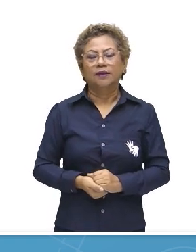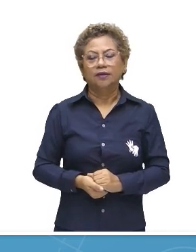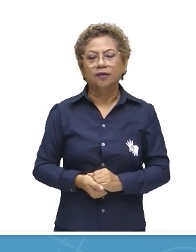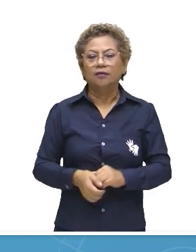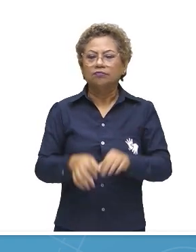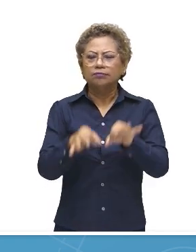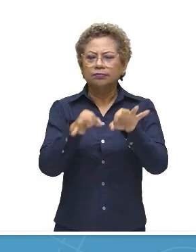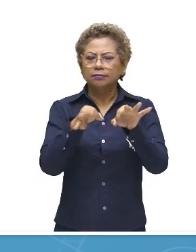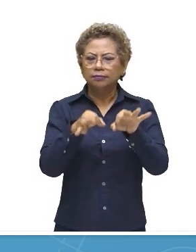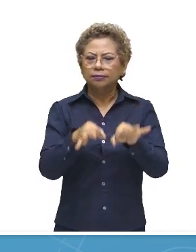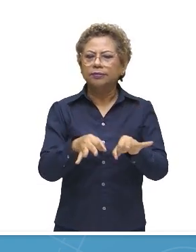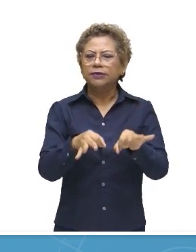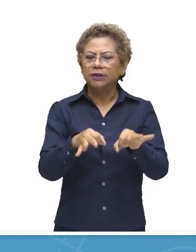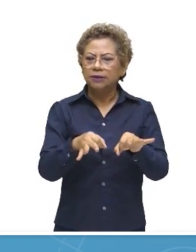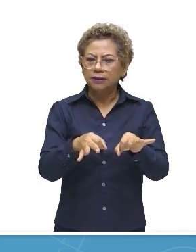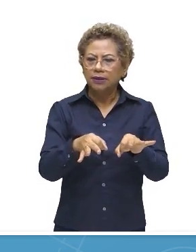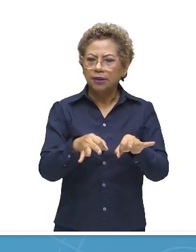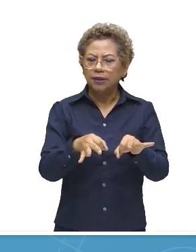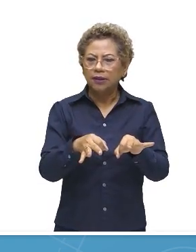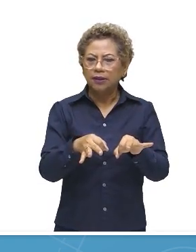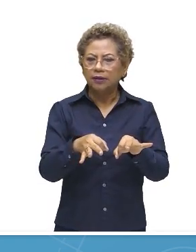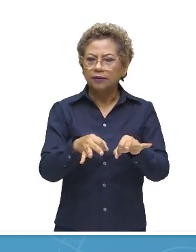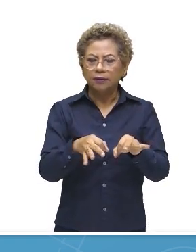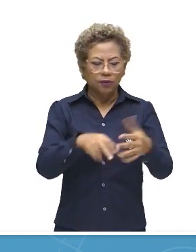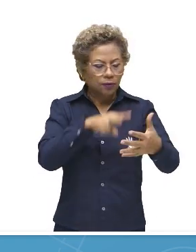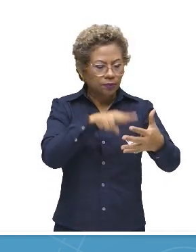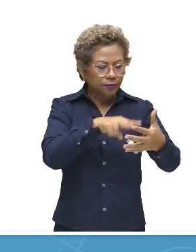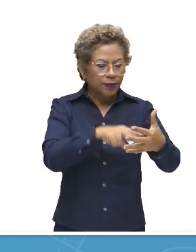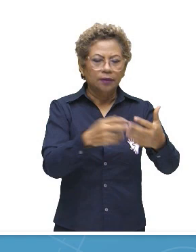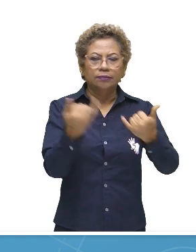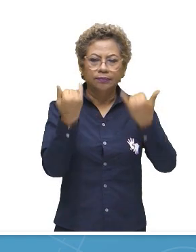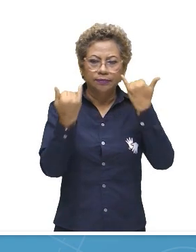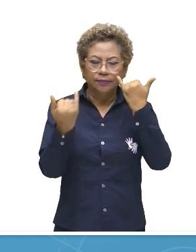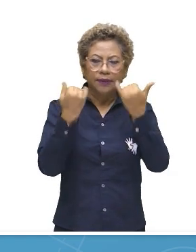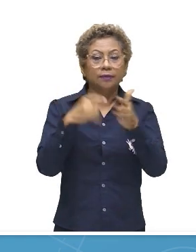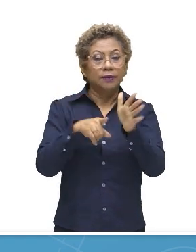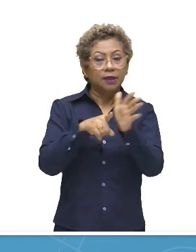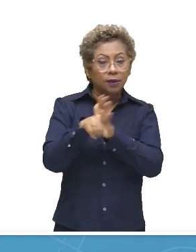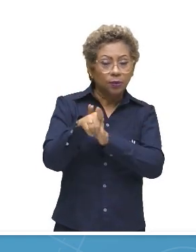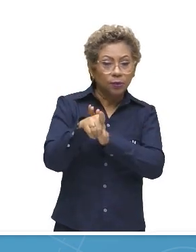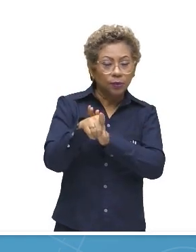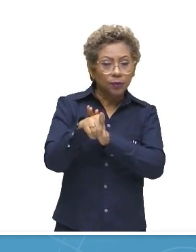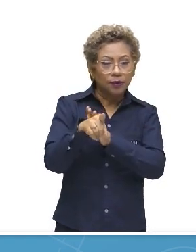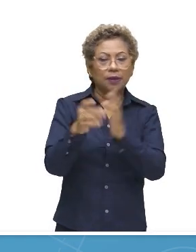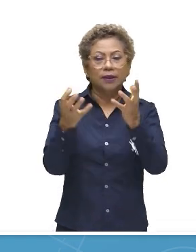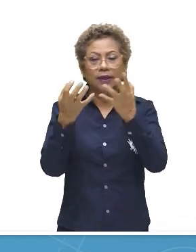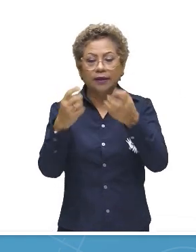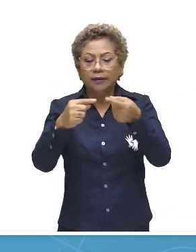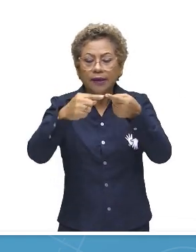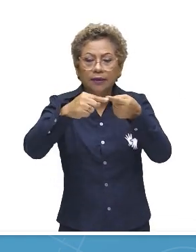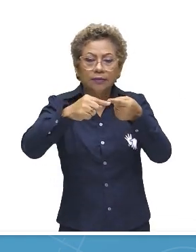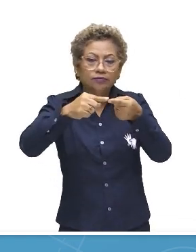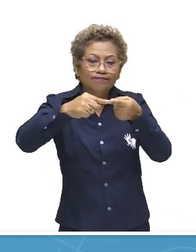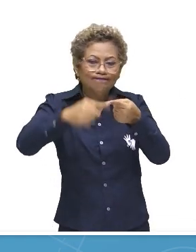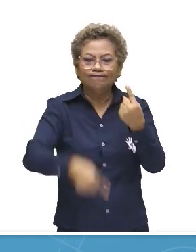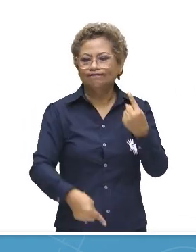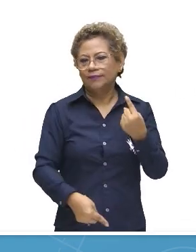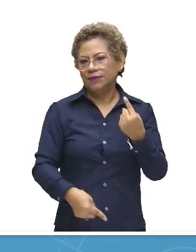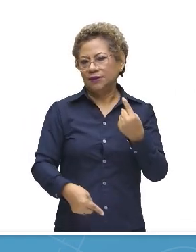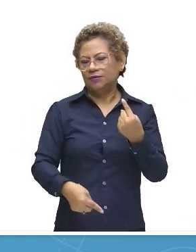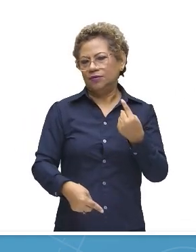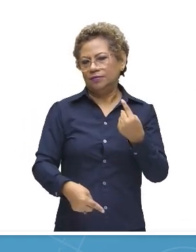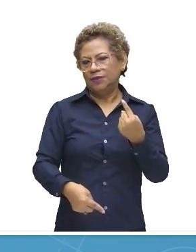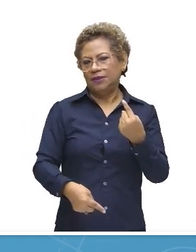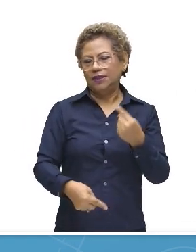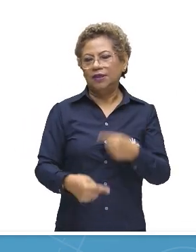é a mesma coisa que 8 sobre 4, que 2 sobre 8, perdão, que é a mesma coisa que 1 sobre 4. Então, de fato,